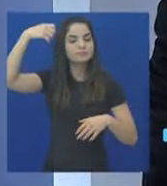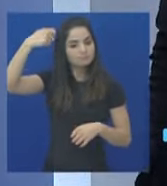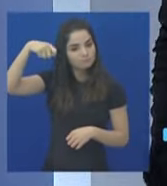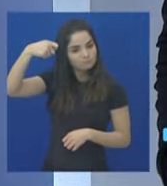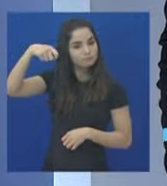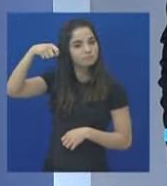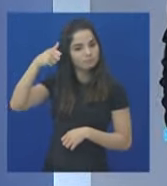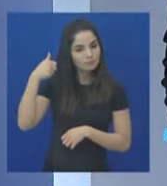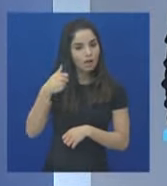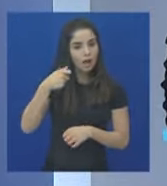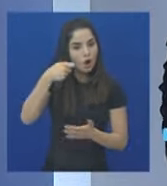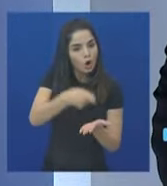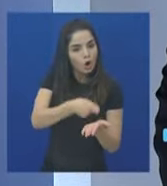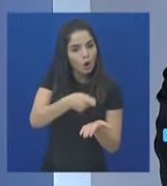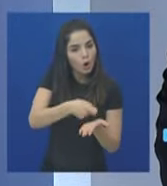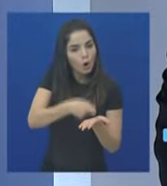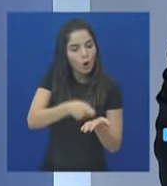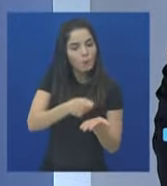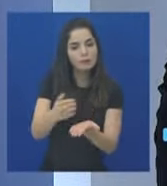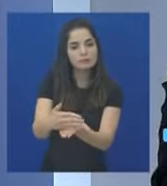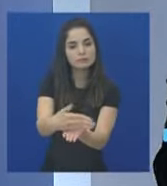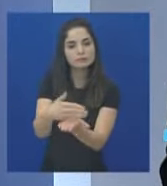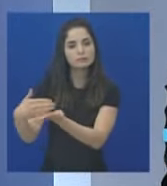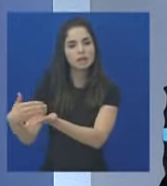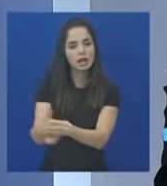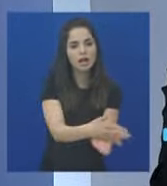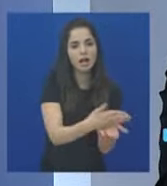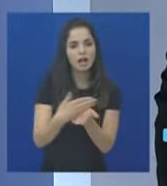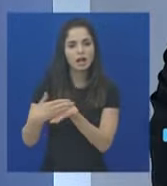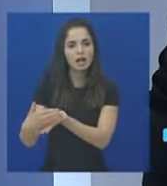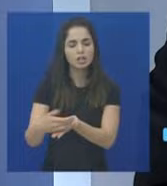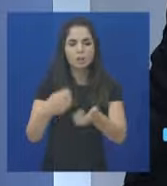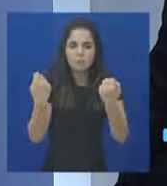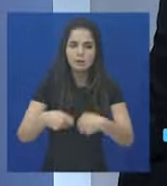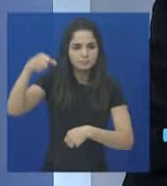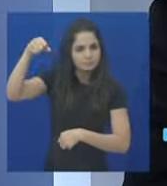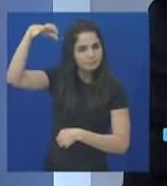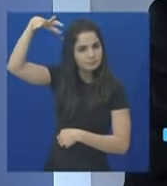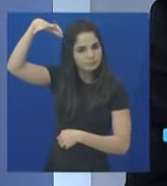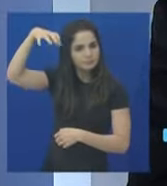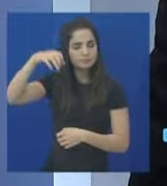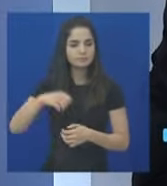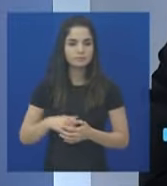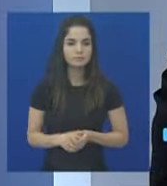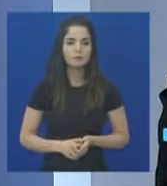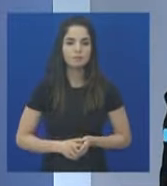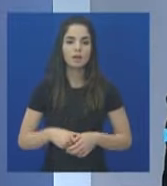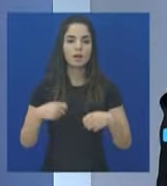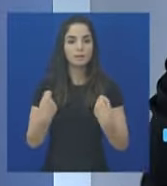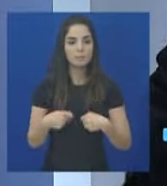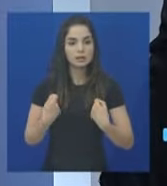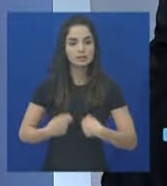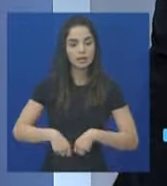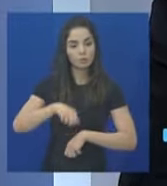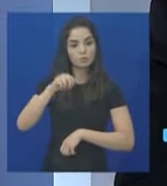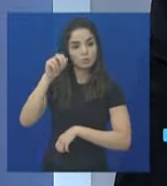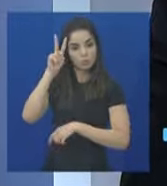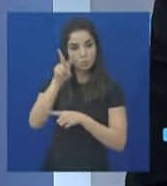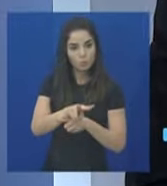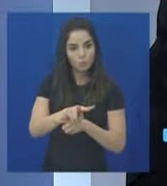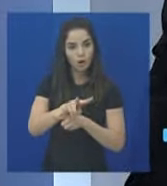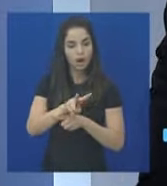pública, que é cobrada do cidadão, voltada para a iluminação. Precisamos equipar a guarda municipal e